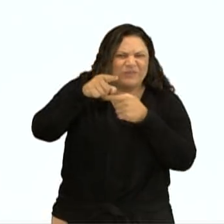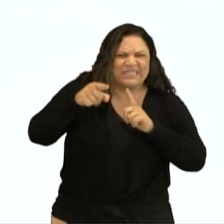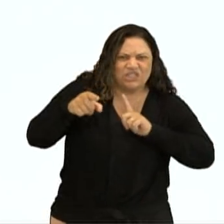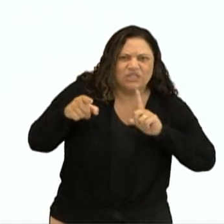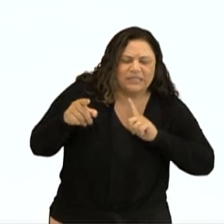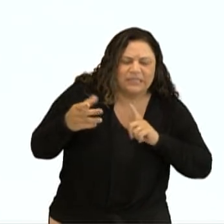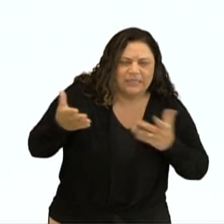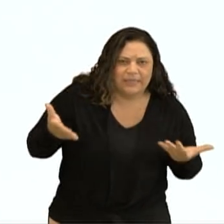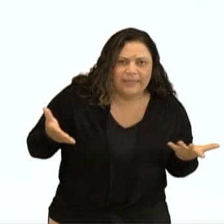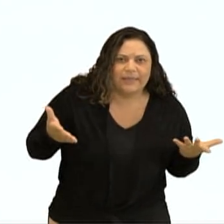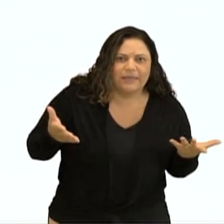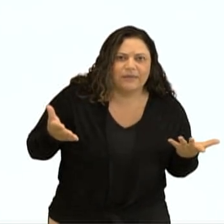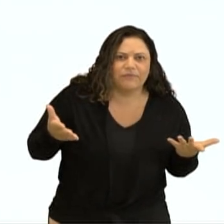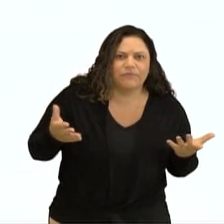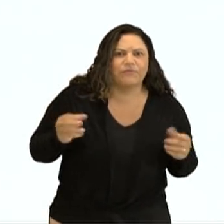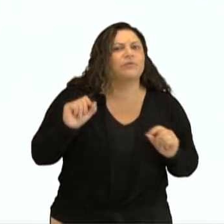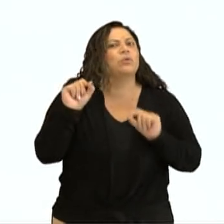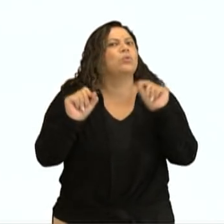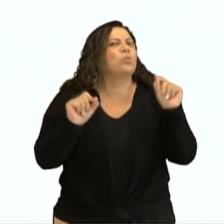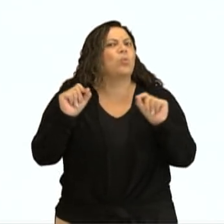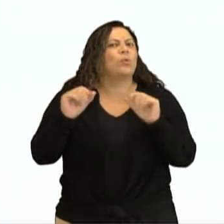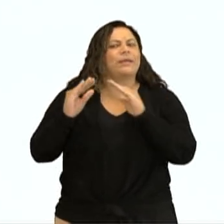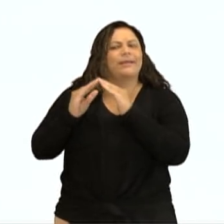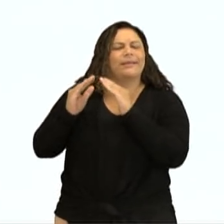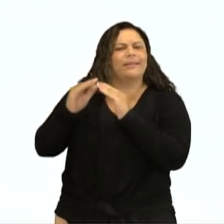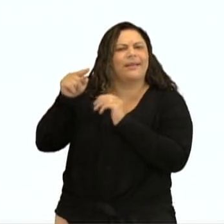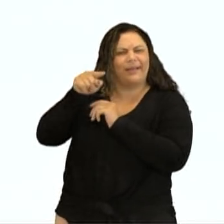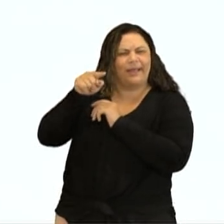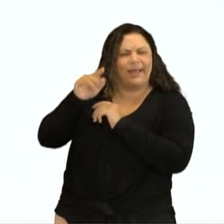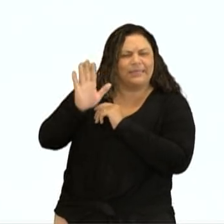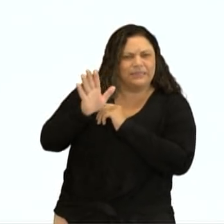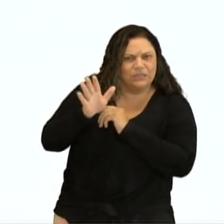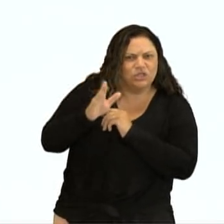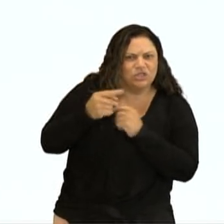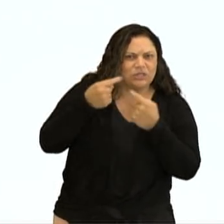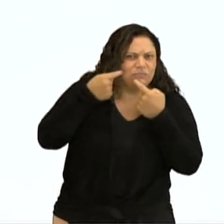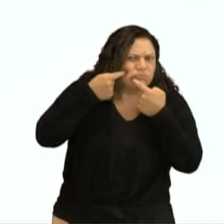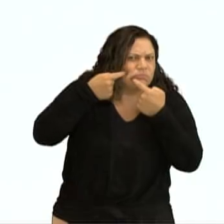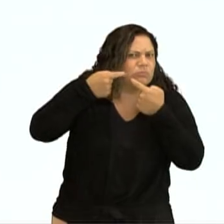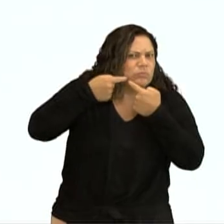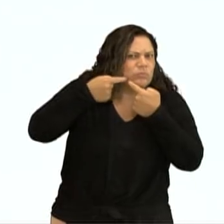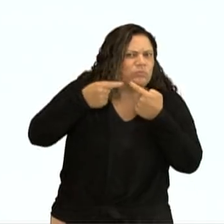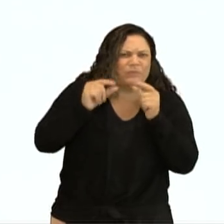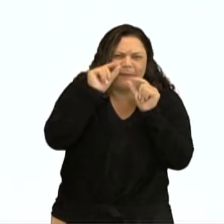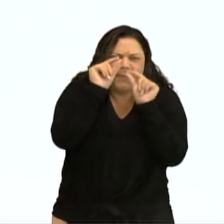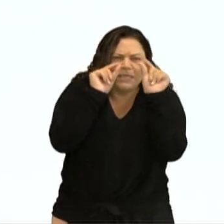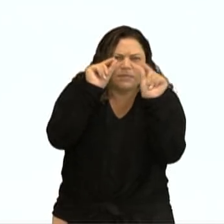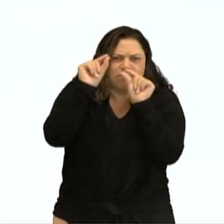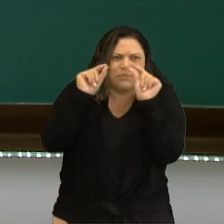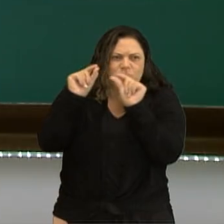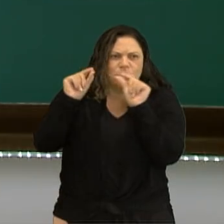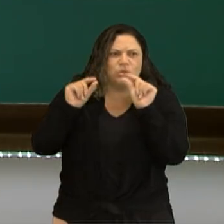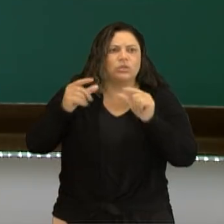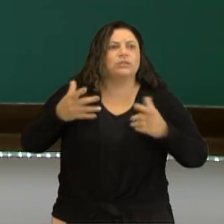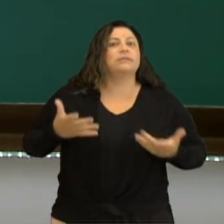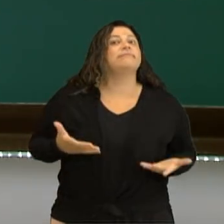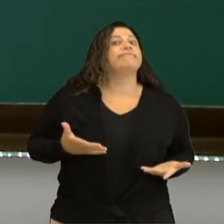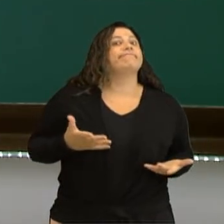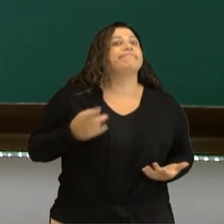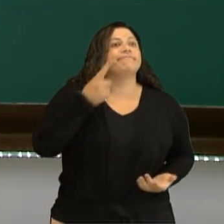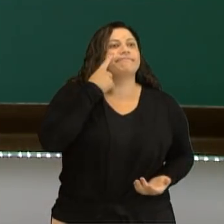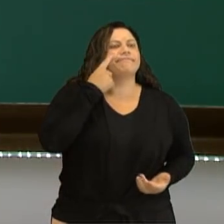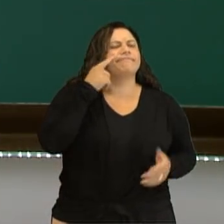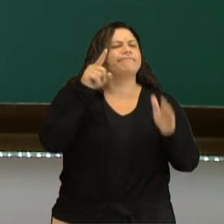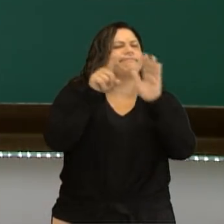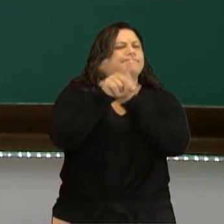espinha? Alguém que mora contigo já teve espinhas? Não parece que tem umas manchinhas ali? Vou lançar um questionamento